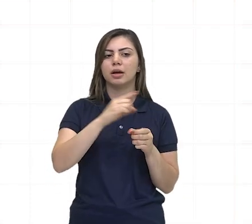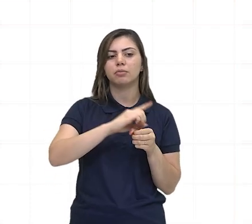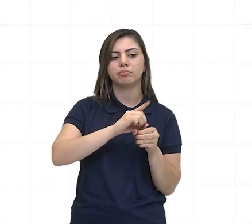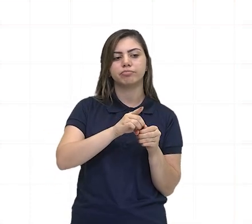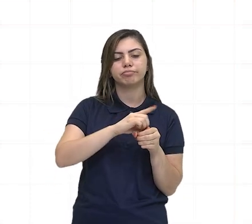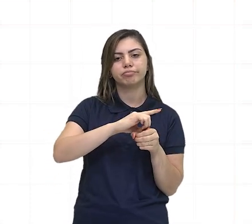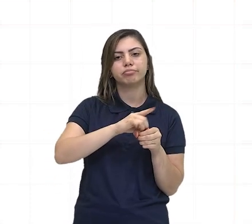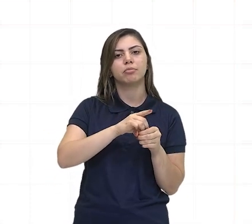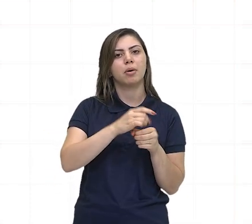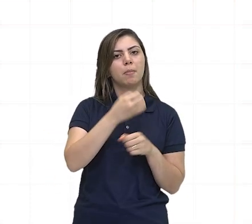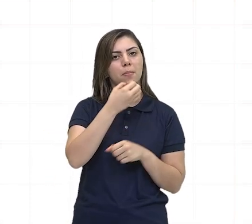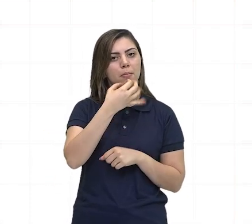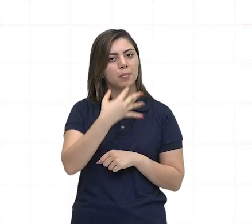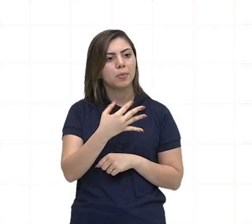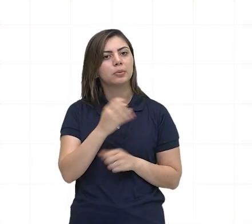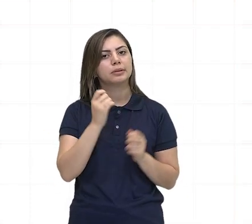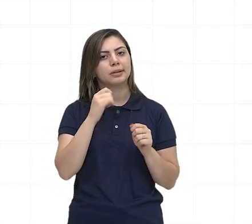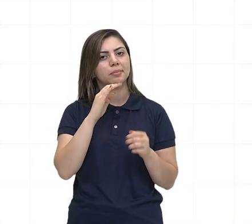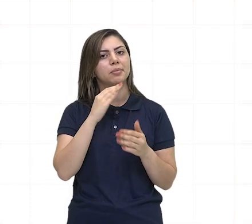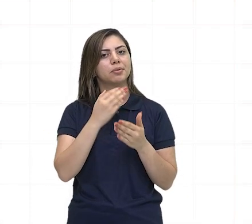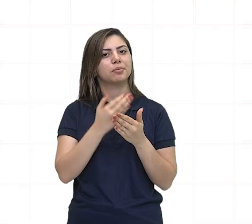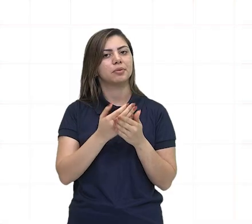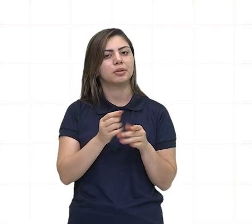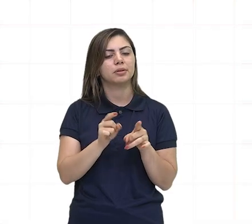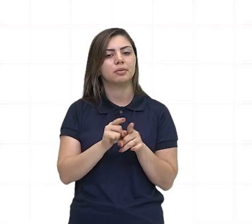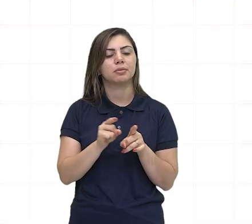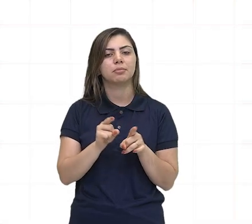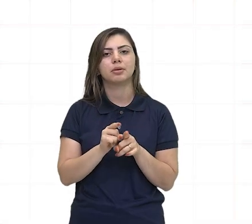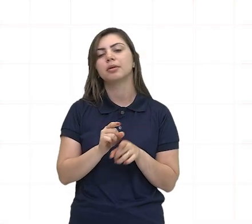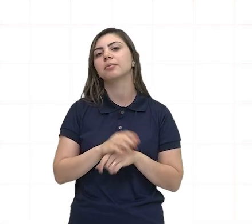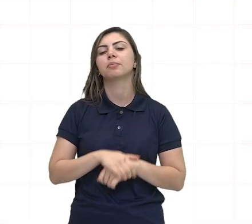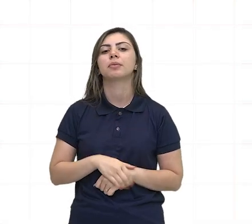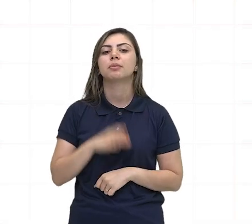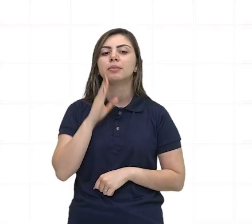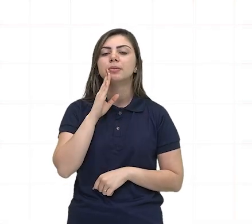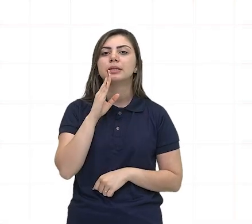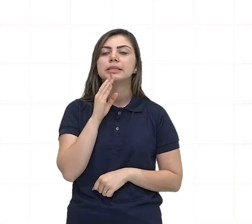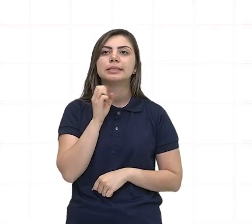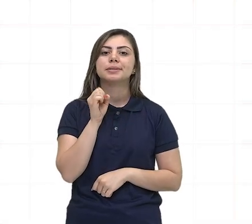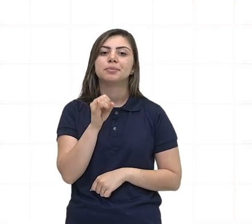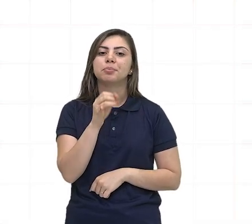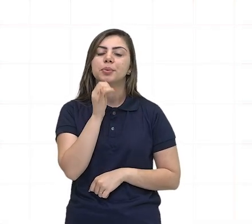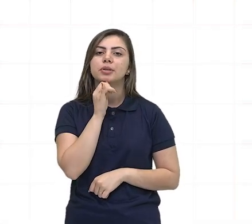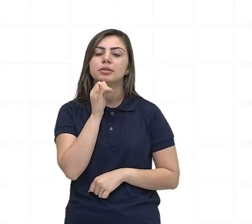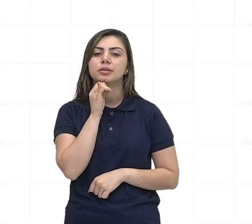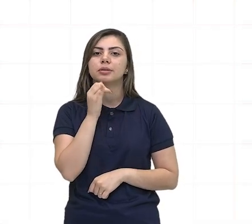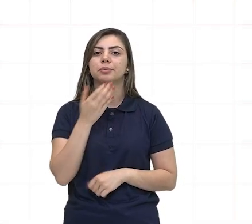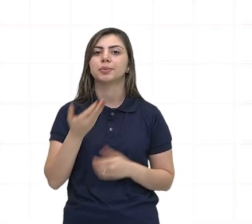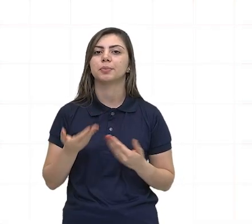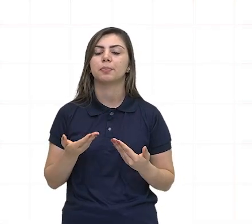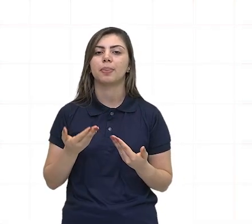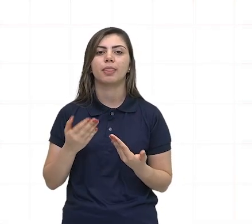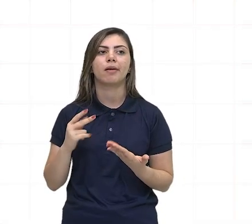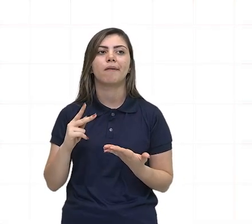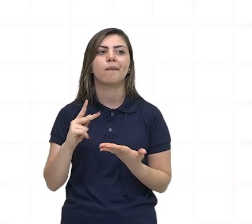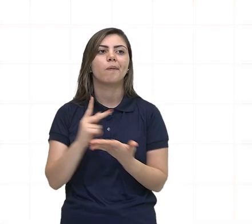de orientação bastante confiável, principalmente quando não há